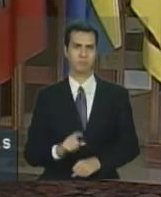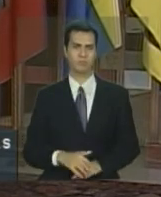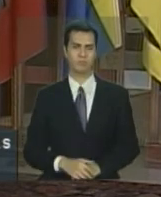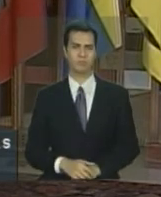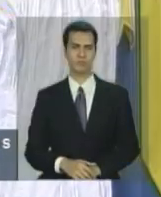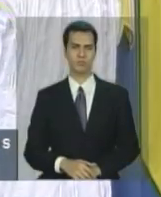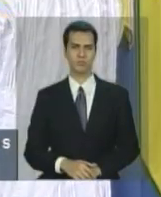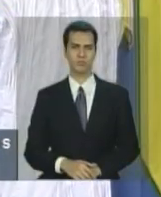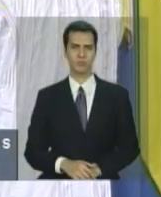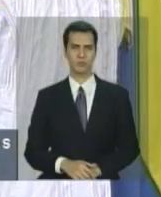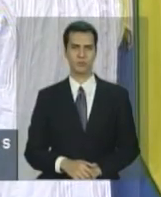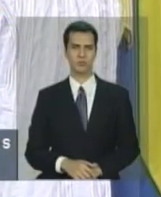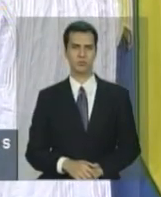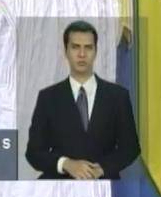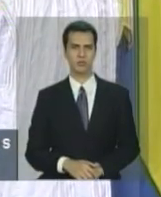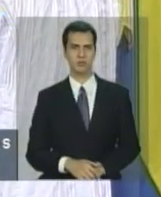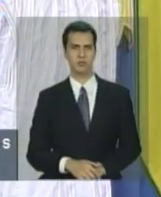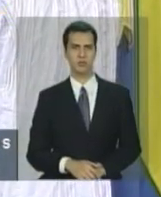urânio.